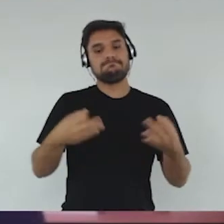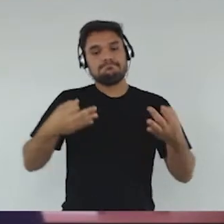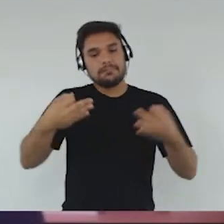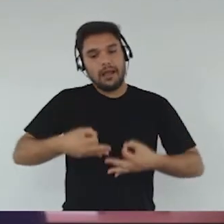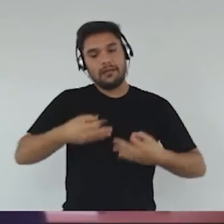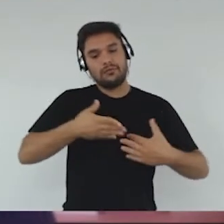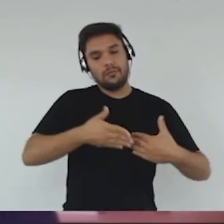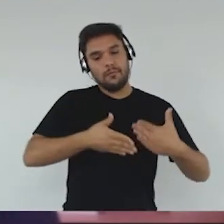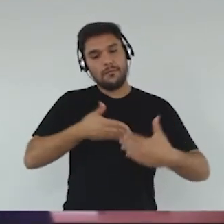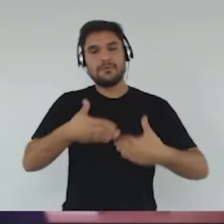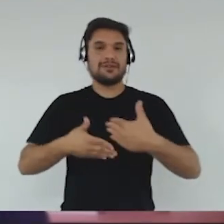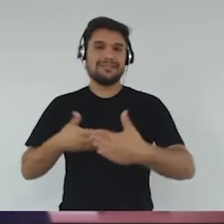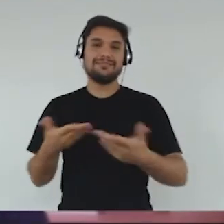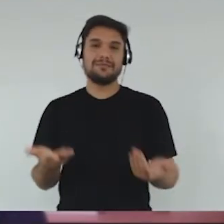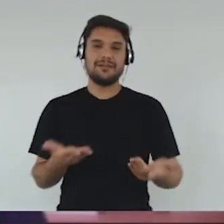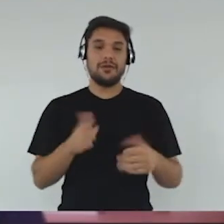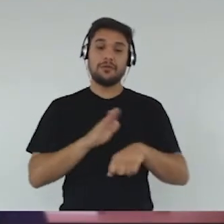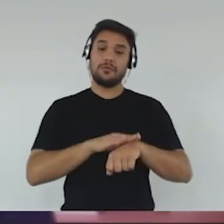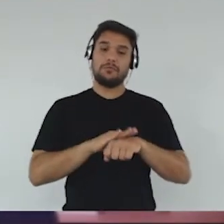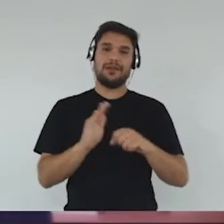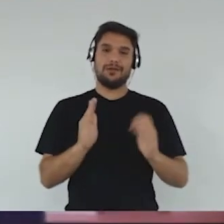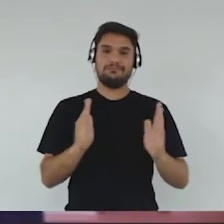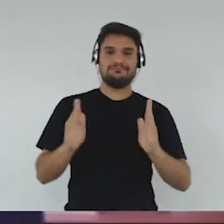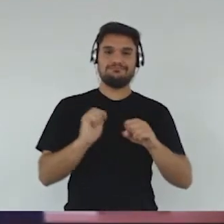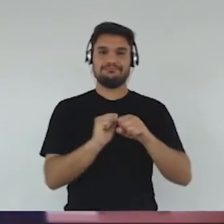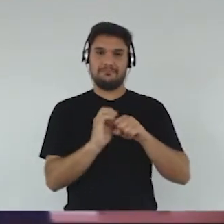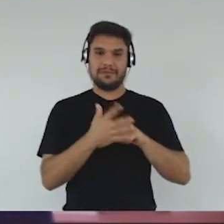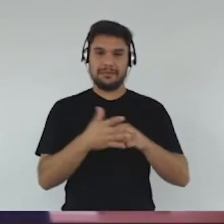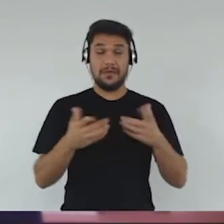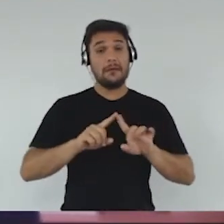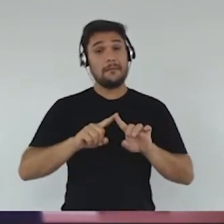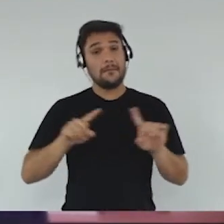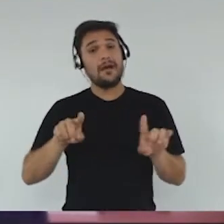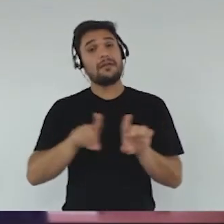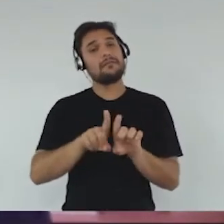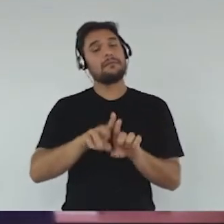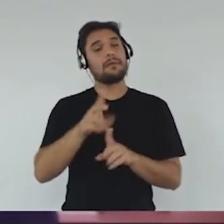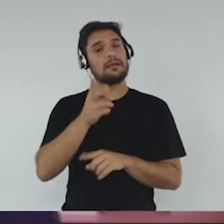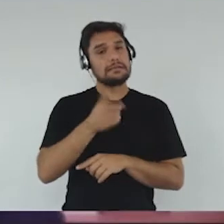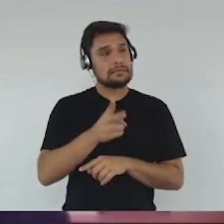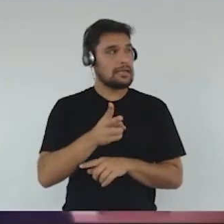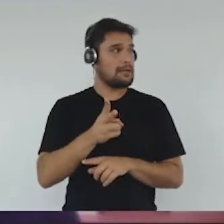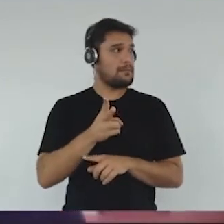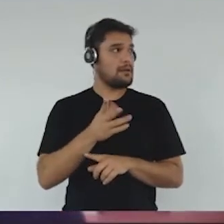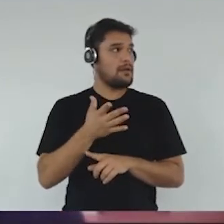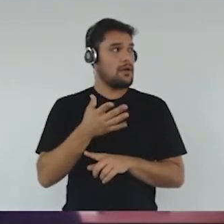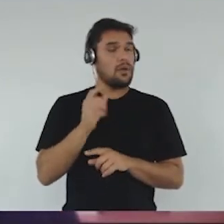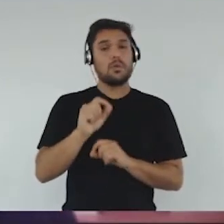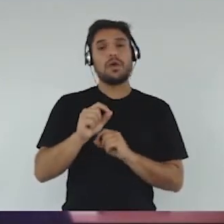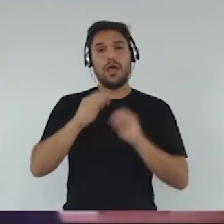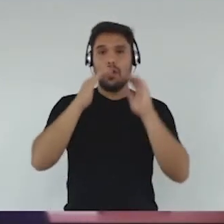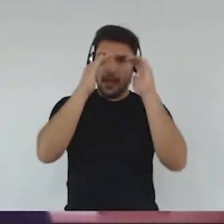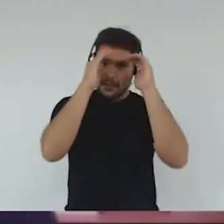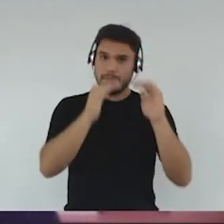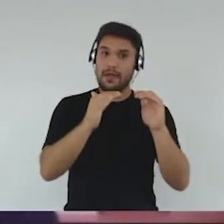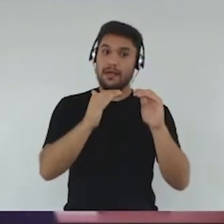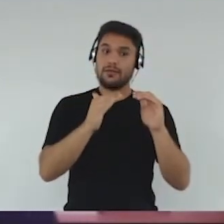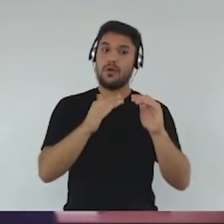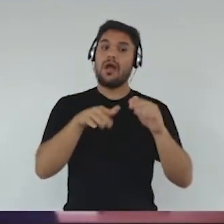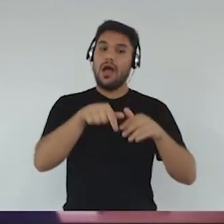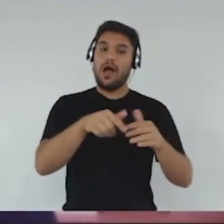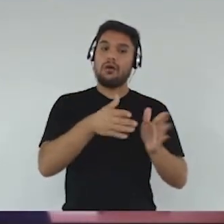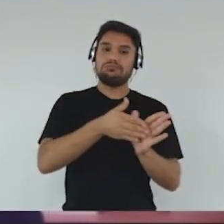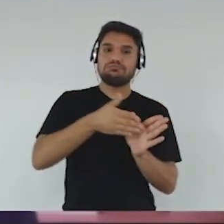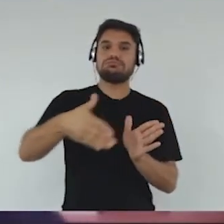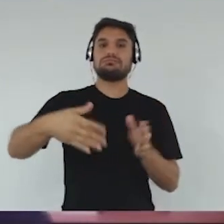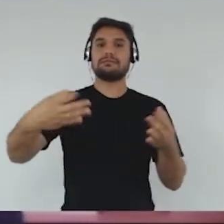do procedimento em tempos de pandemia, mas sempre tendo como norte o respeito ao devido processo